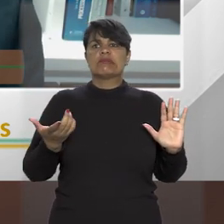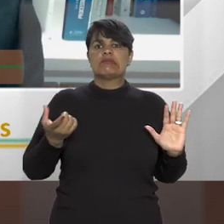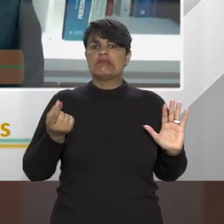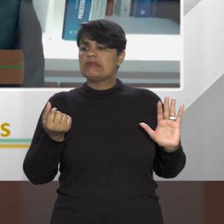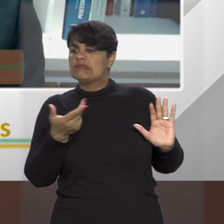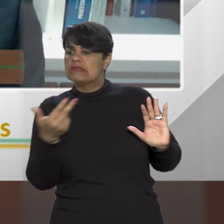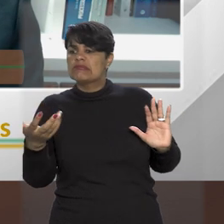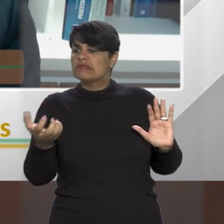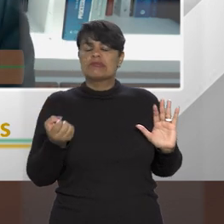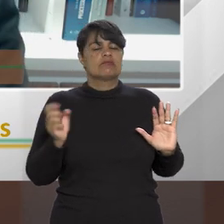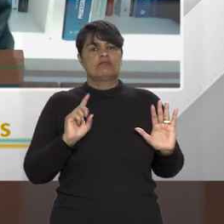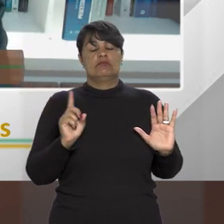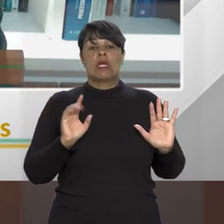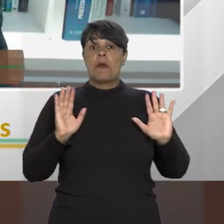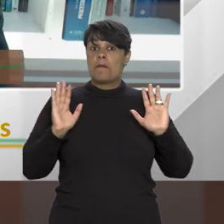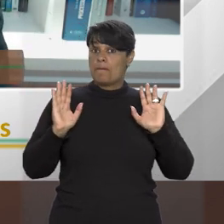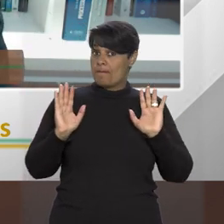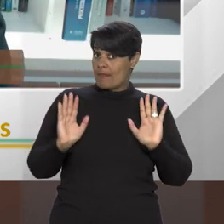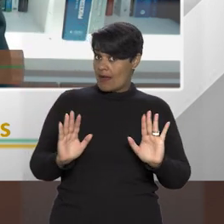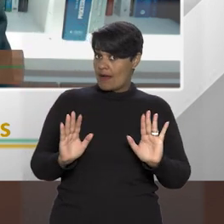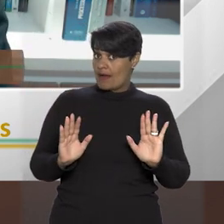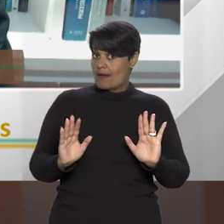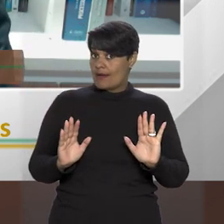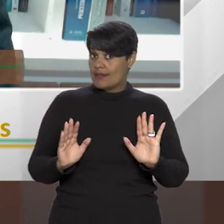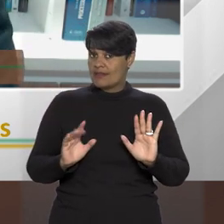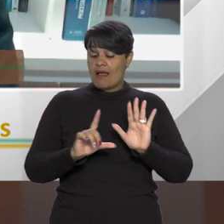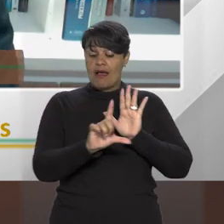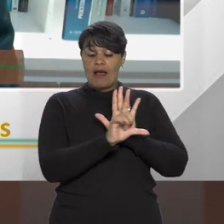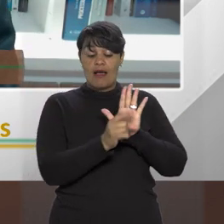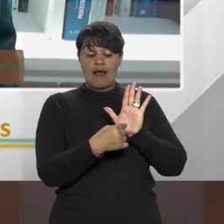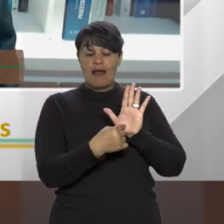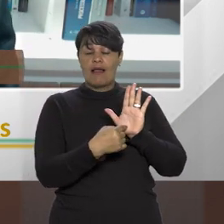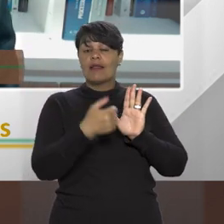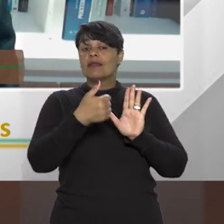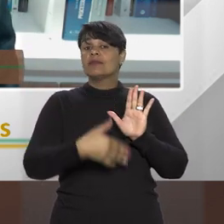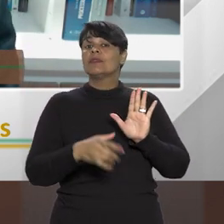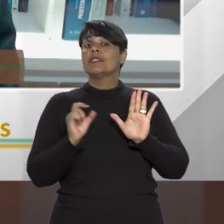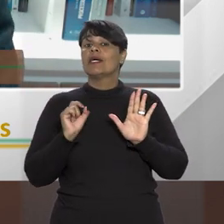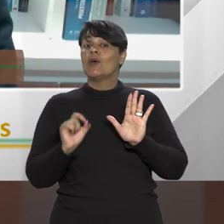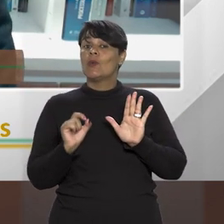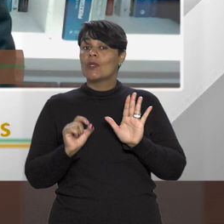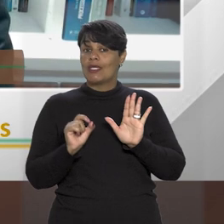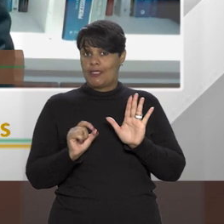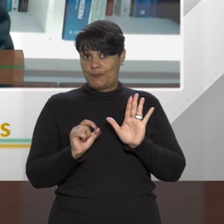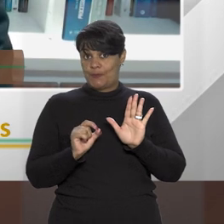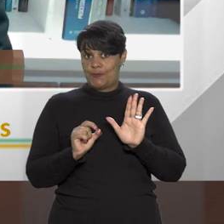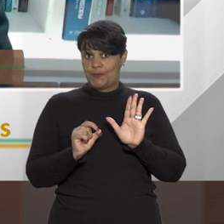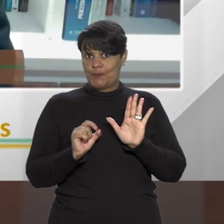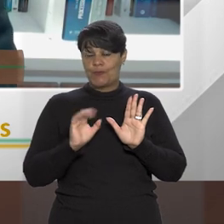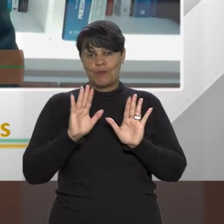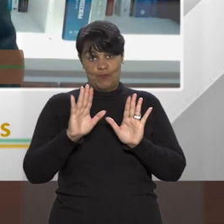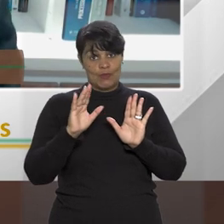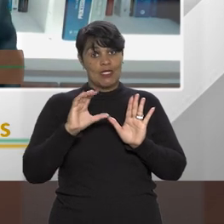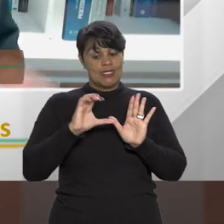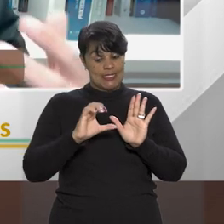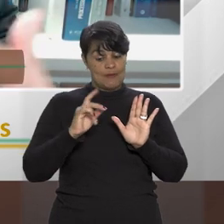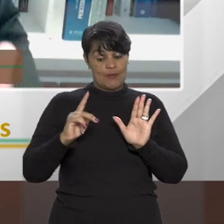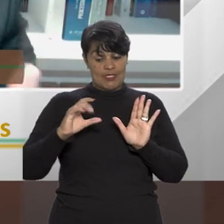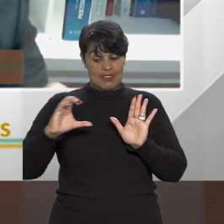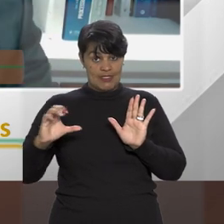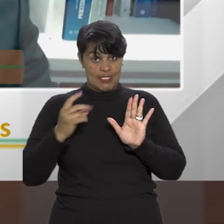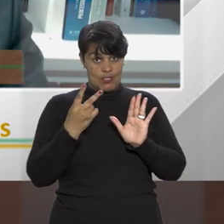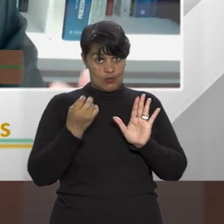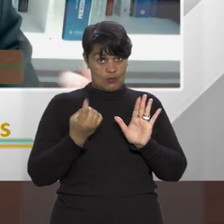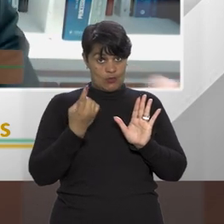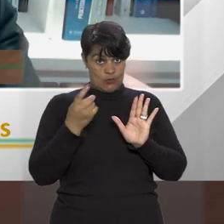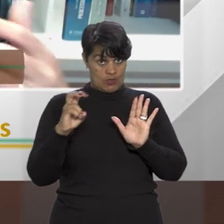é bastante polêmico, principalmente porque o CPC de 2015 tem um artigo expresso nesse sentido, é que até mesmo para